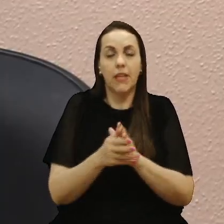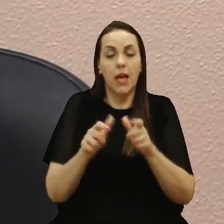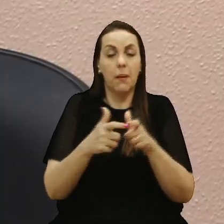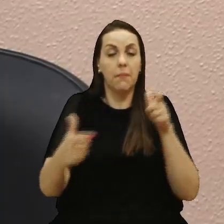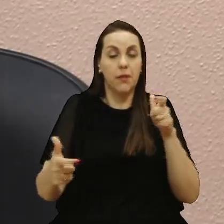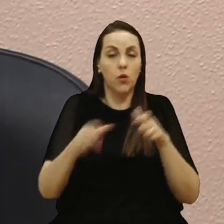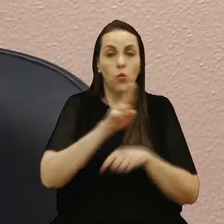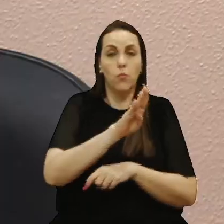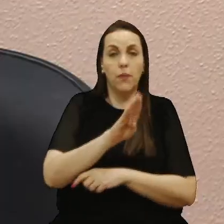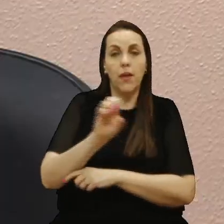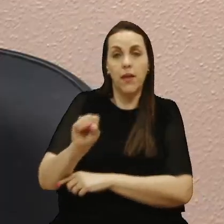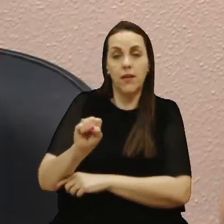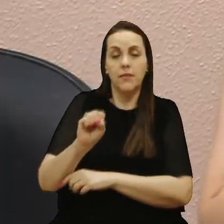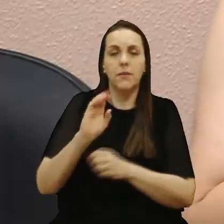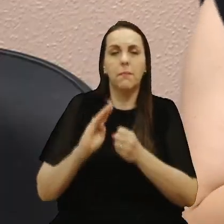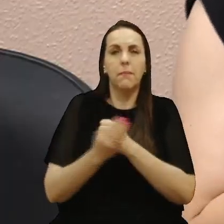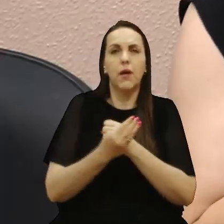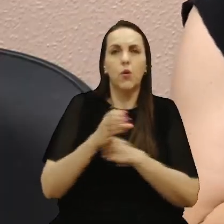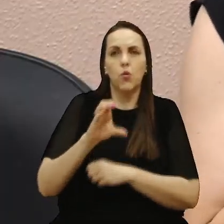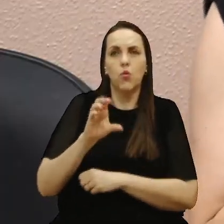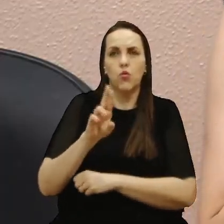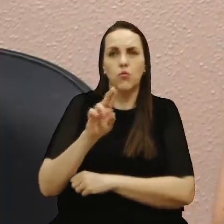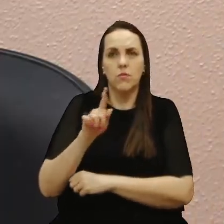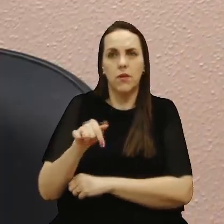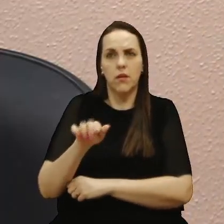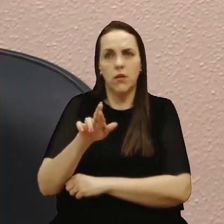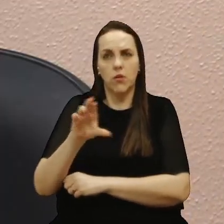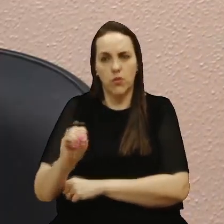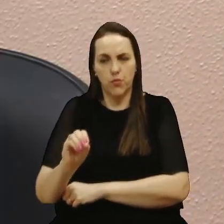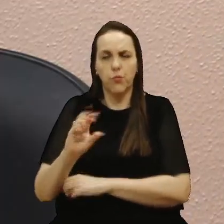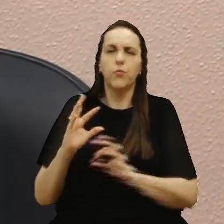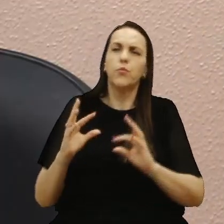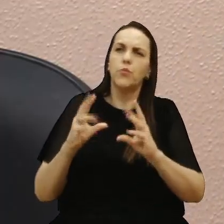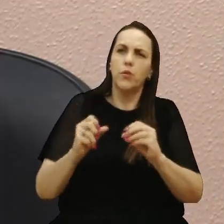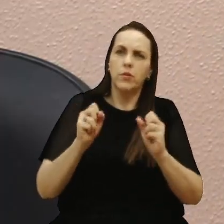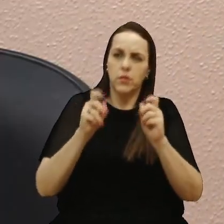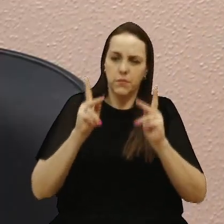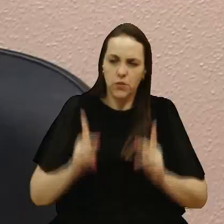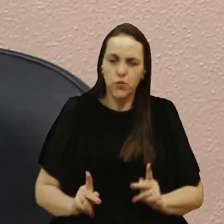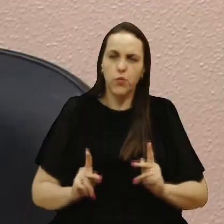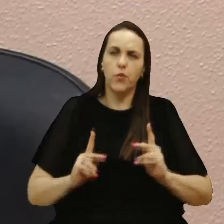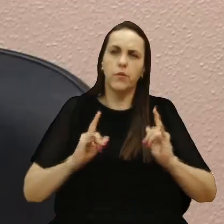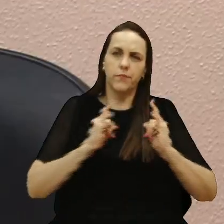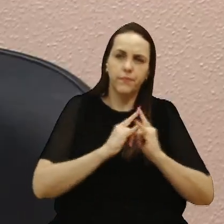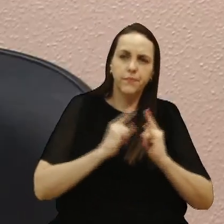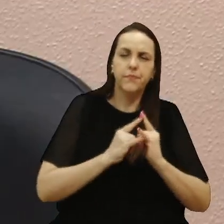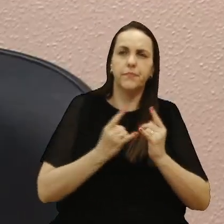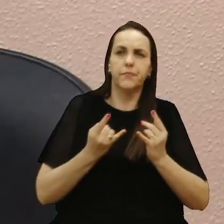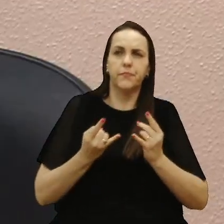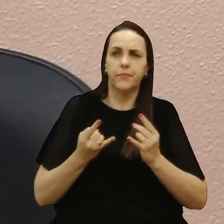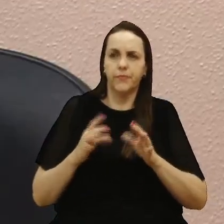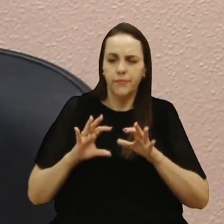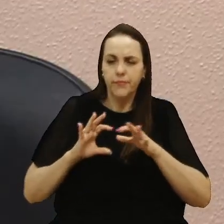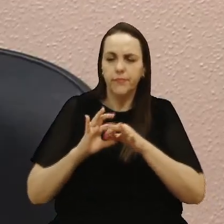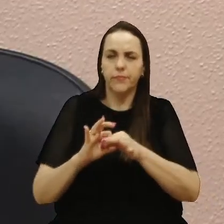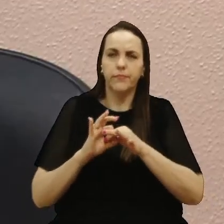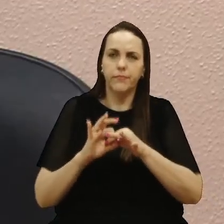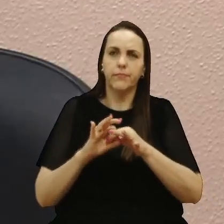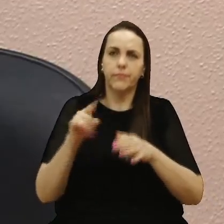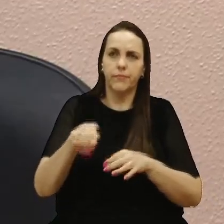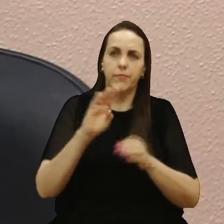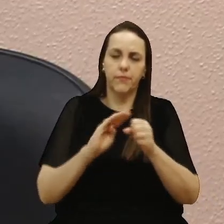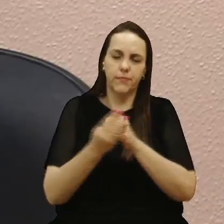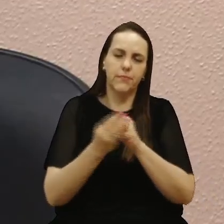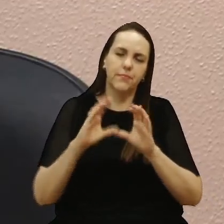Unidade Básica de Saúde da UBS Cruzeiro, e quando nós temos todas as pessoas, instituições, entidades unidas do bairro, das comunidades, é assim